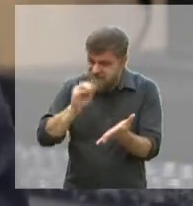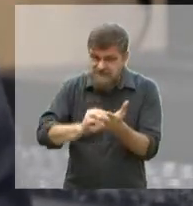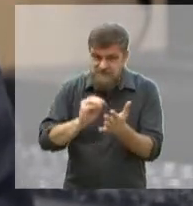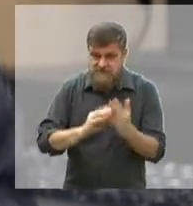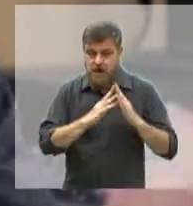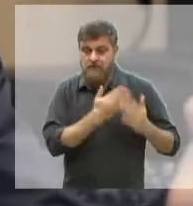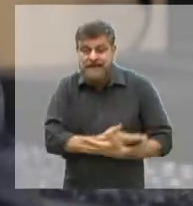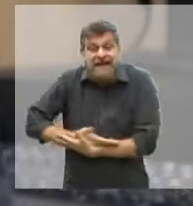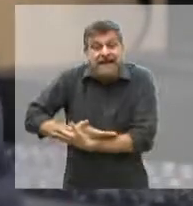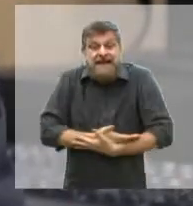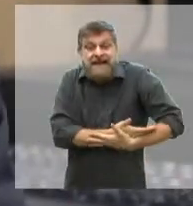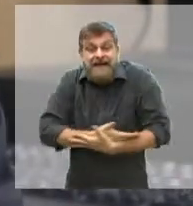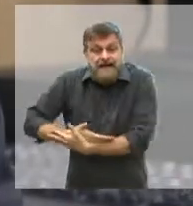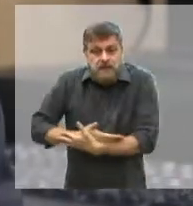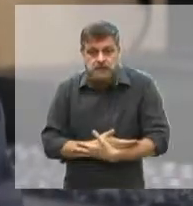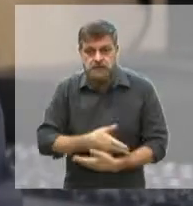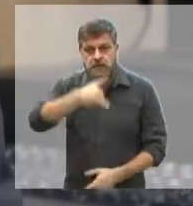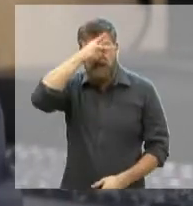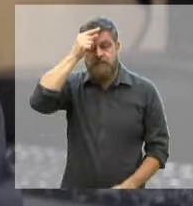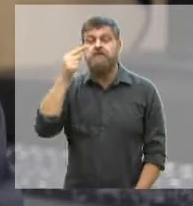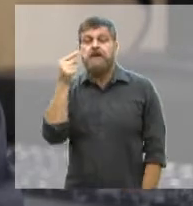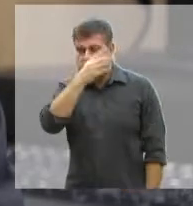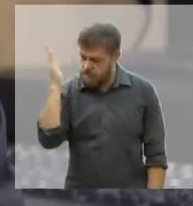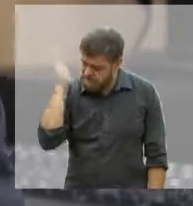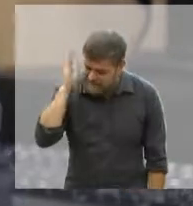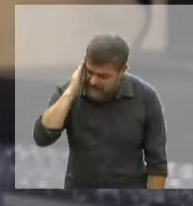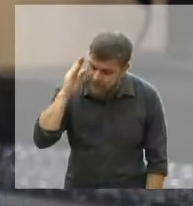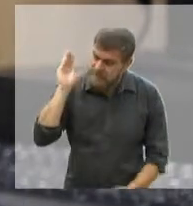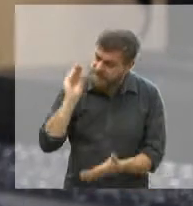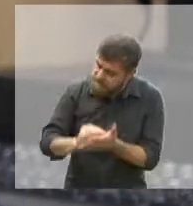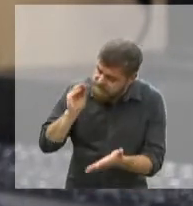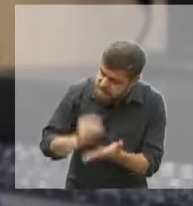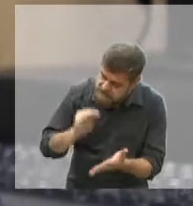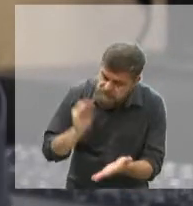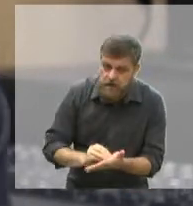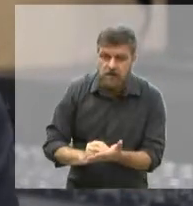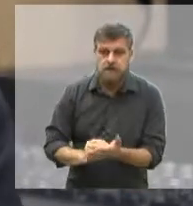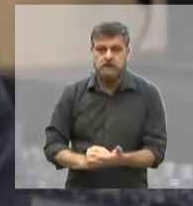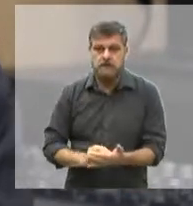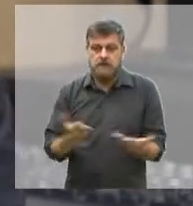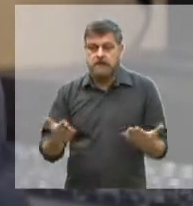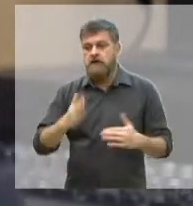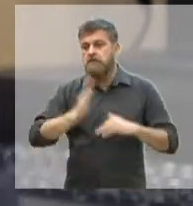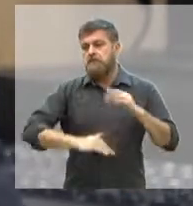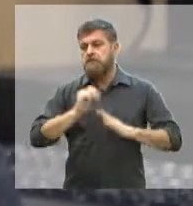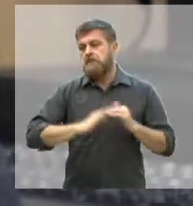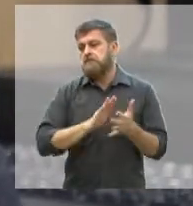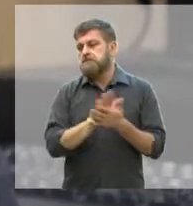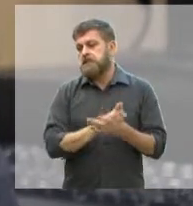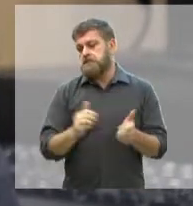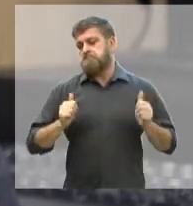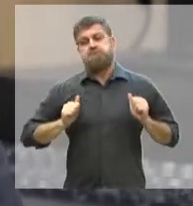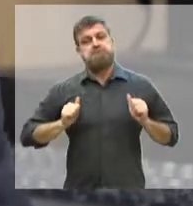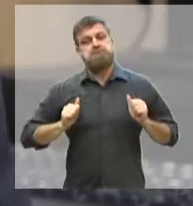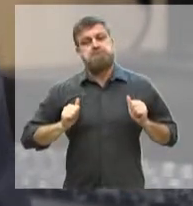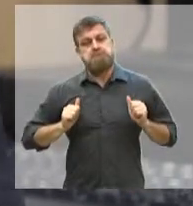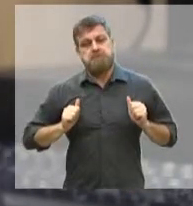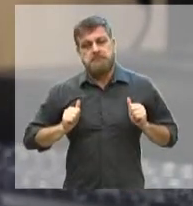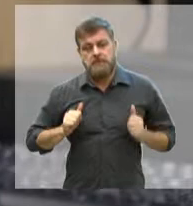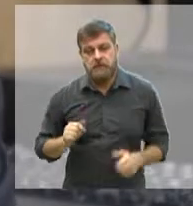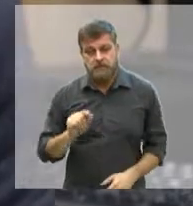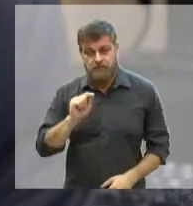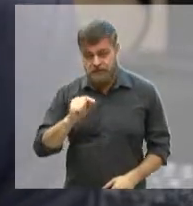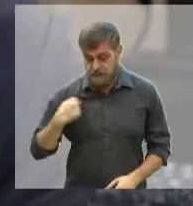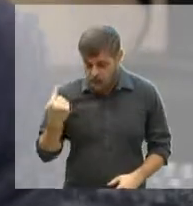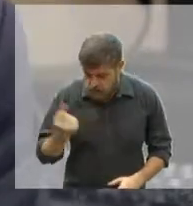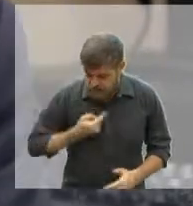Então, quer dizer, a prefeitura sabe que tem falta de vaga, reconhece isso, mas não atua para aumentar o número de vagas. E aí é